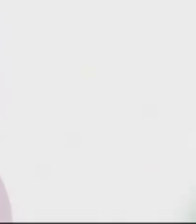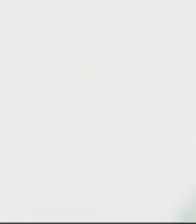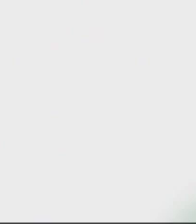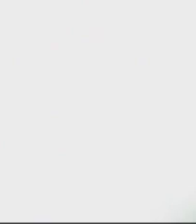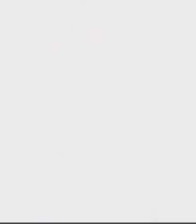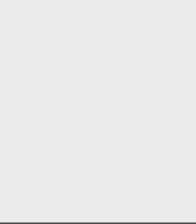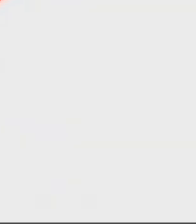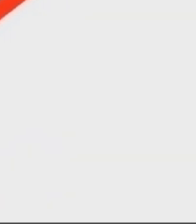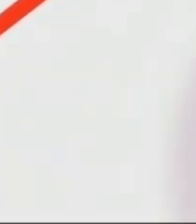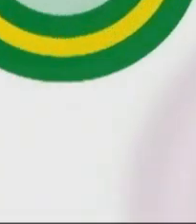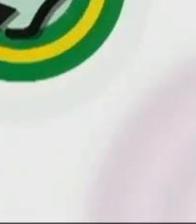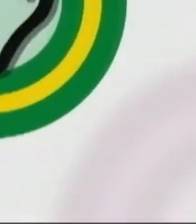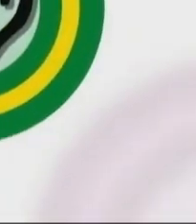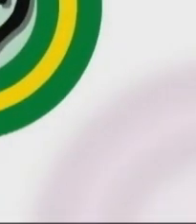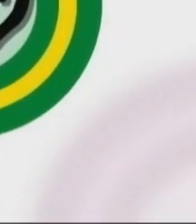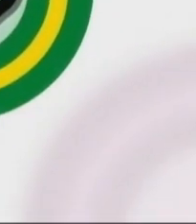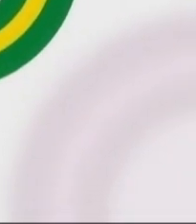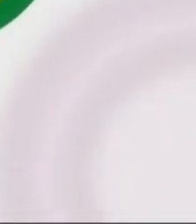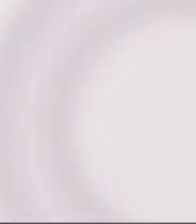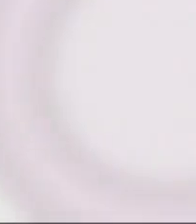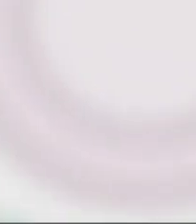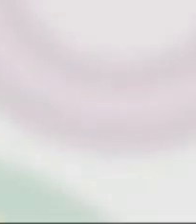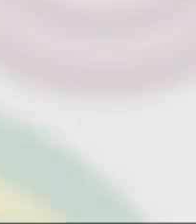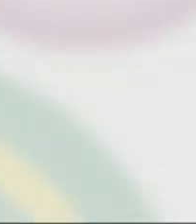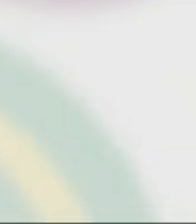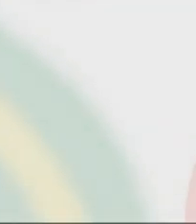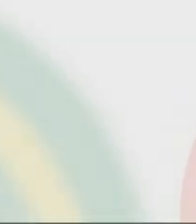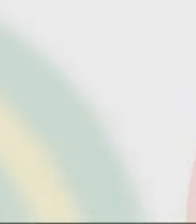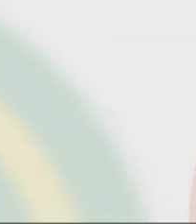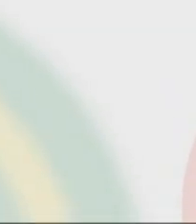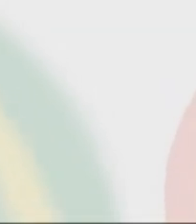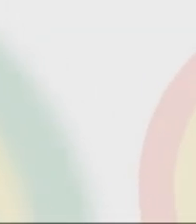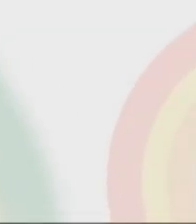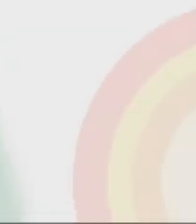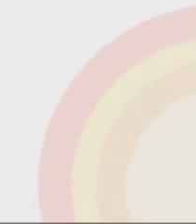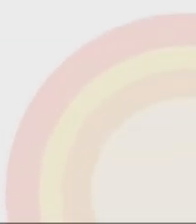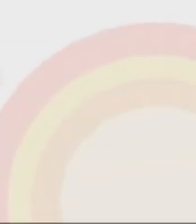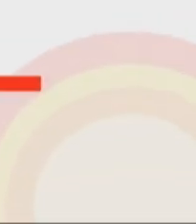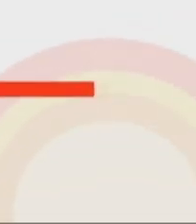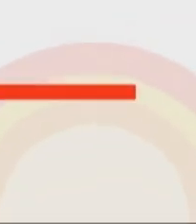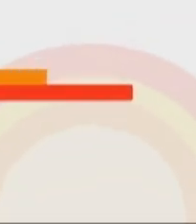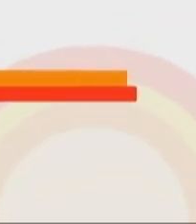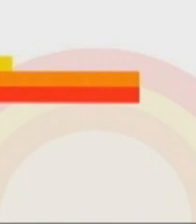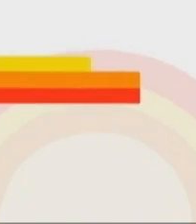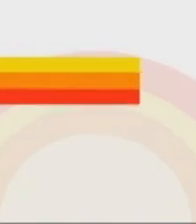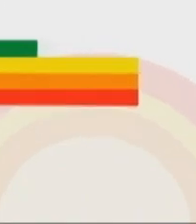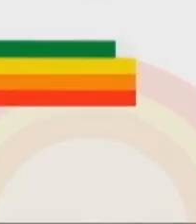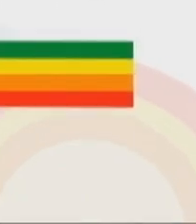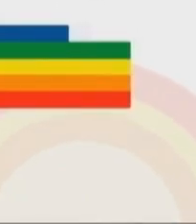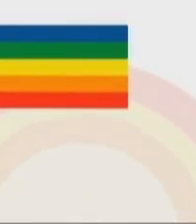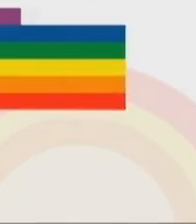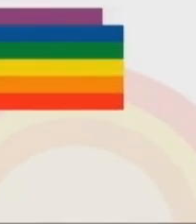fao eu faço eu faço eu faço eu